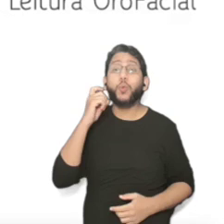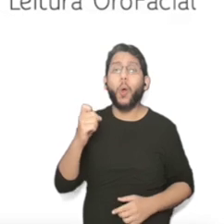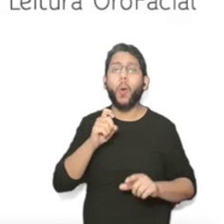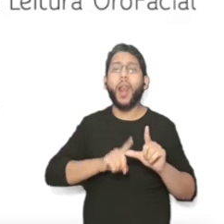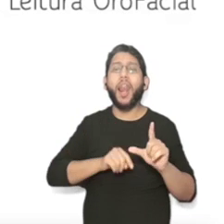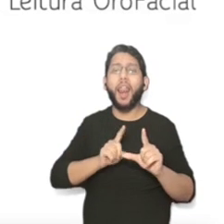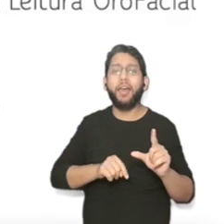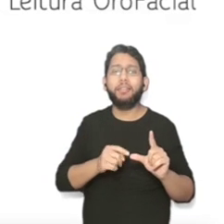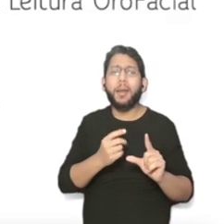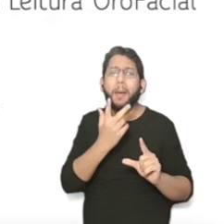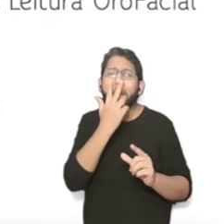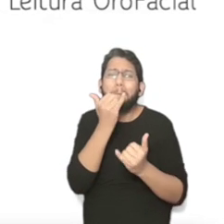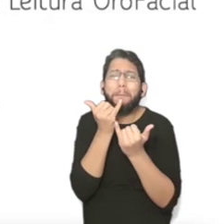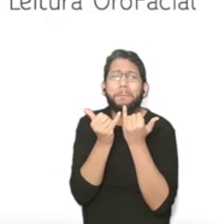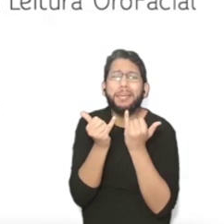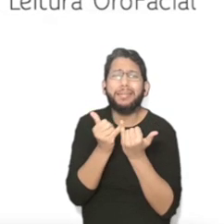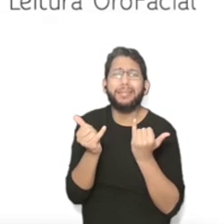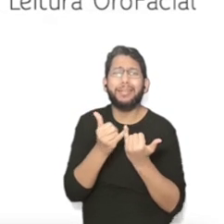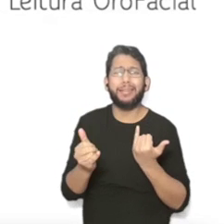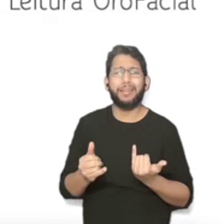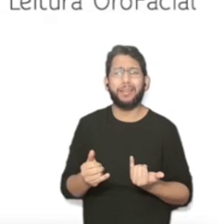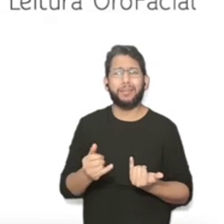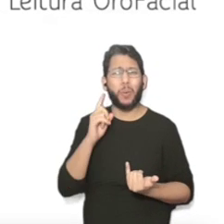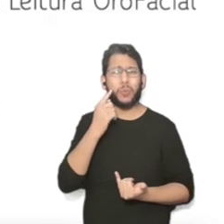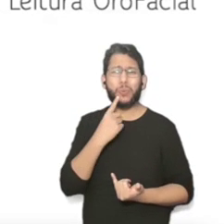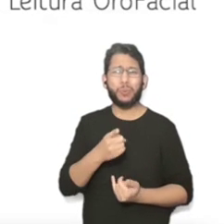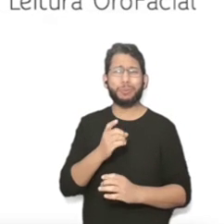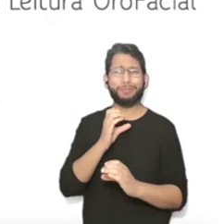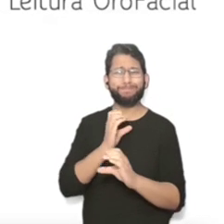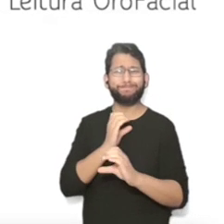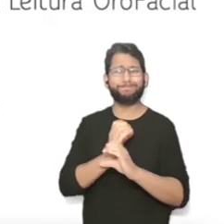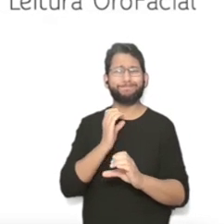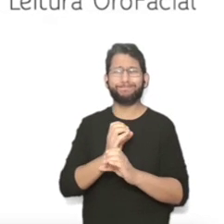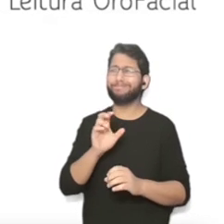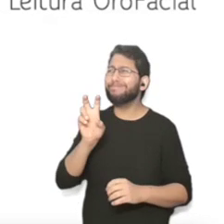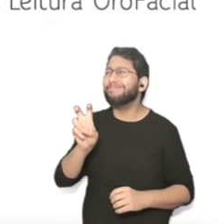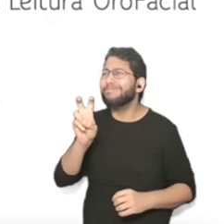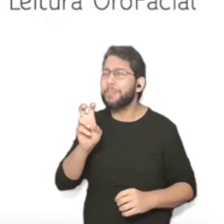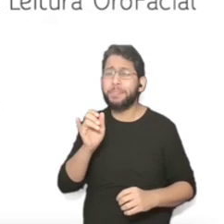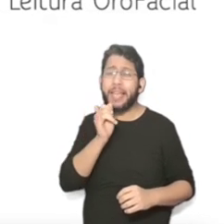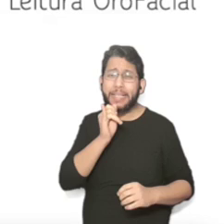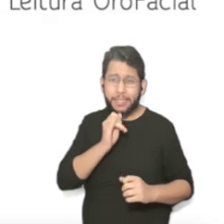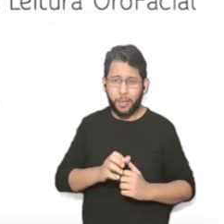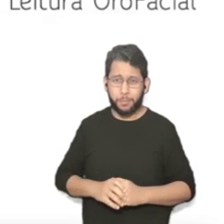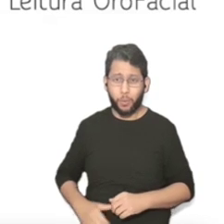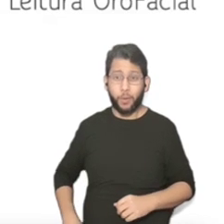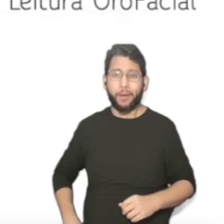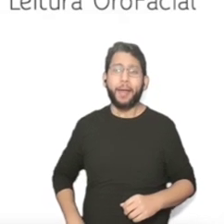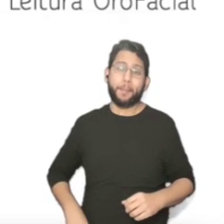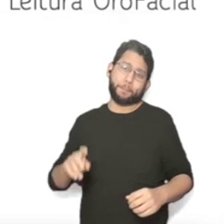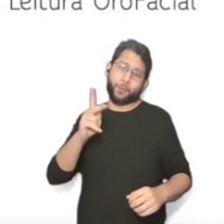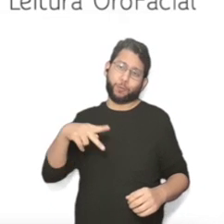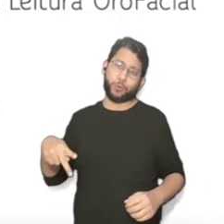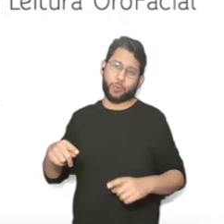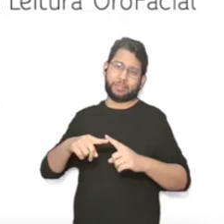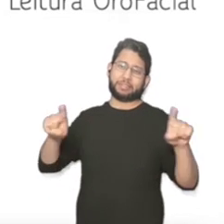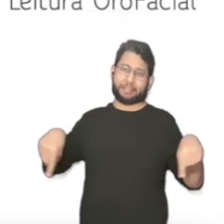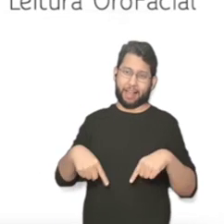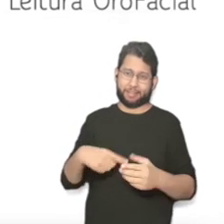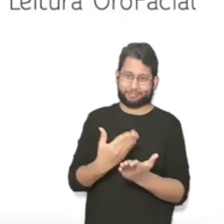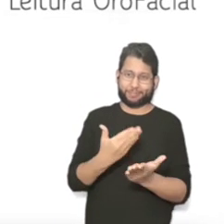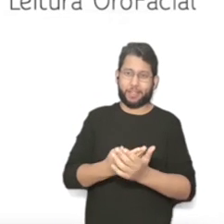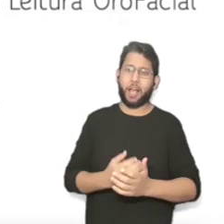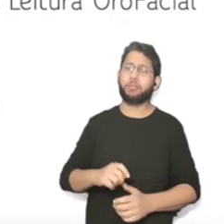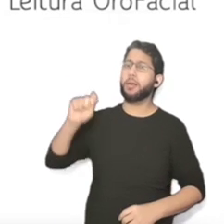fonemas eles são muito semelhantes, e aí o surdo não consegue saber, né, por exemplo, numa situação de ditado, né, que é